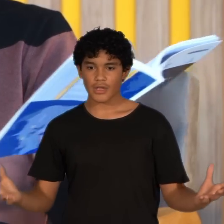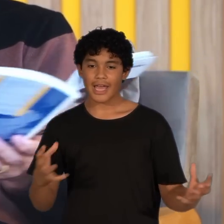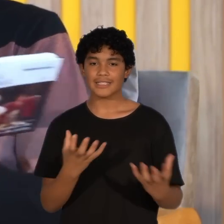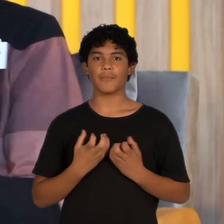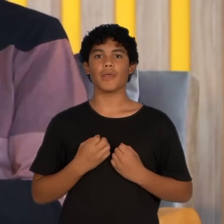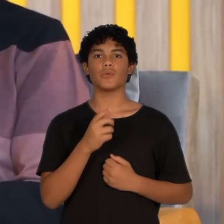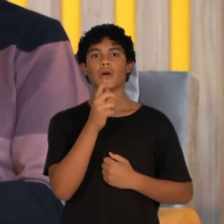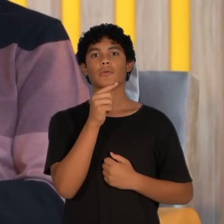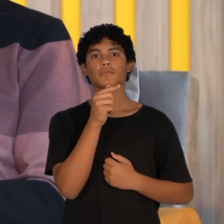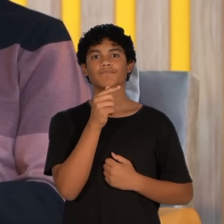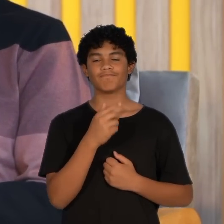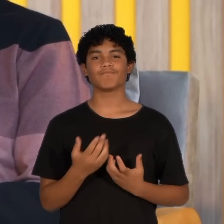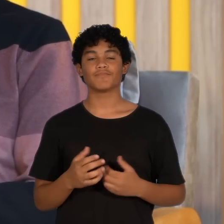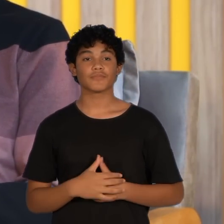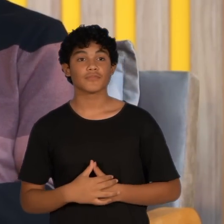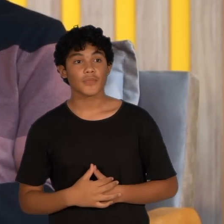os outros? Legal, né?